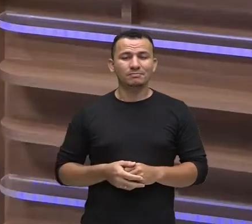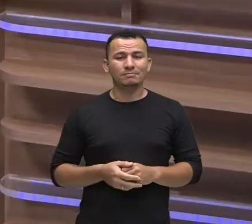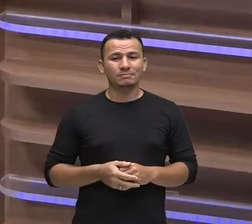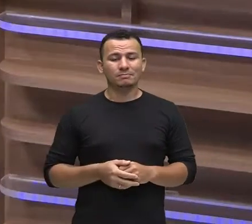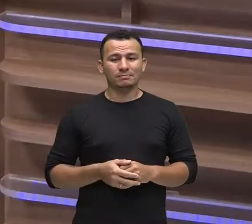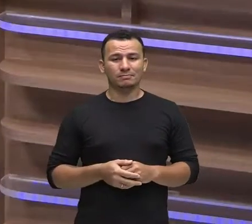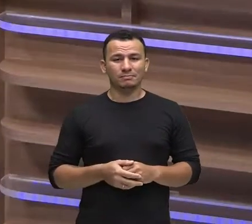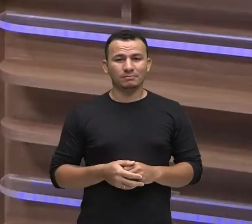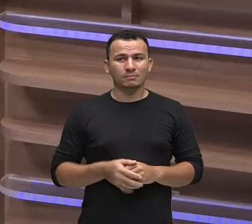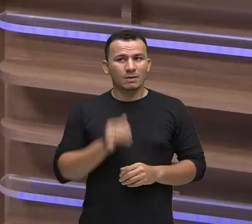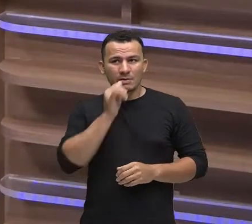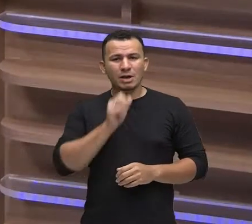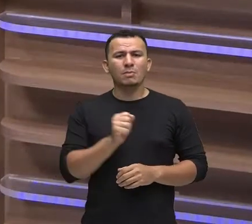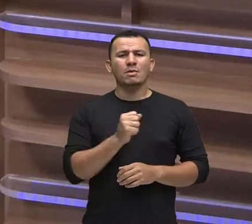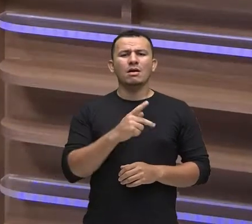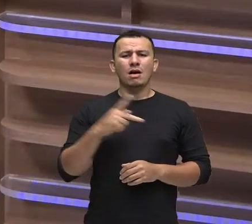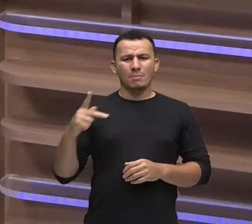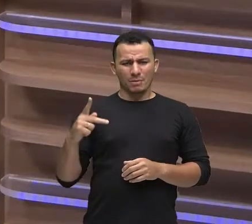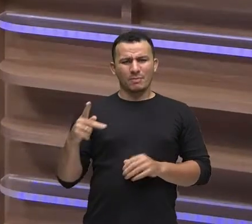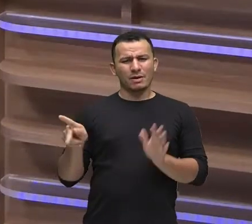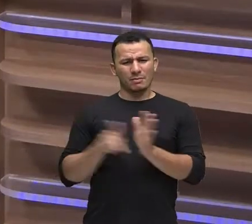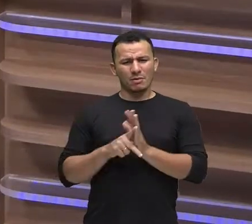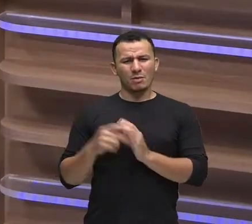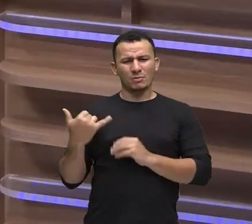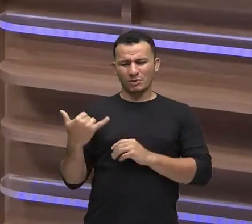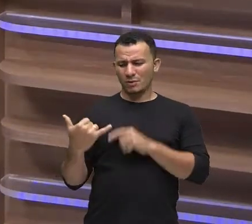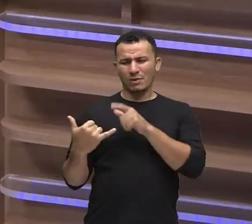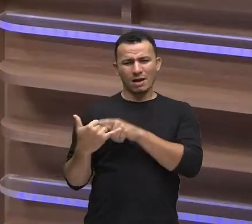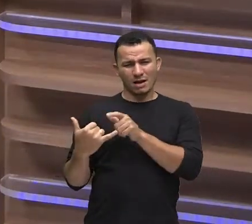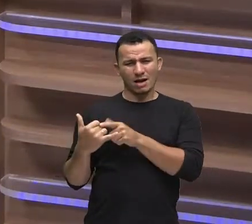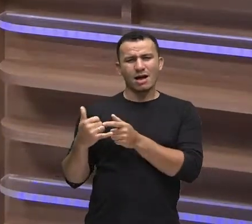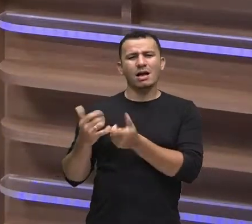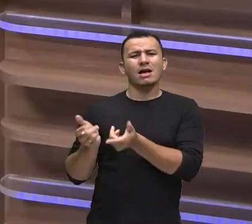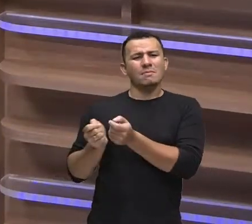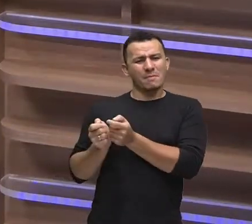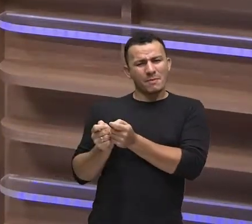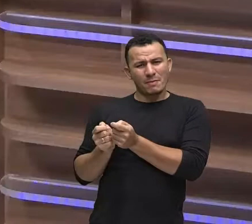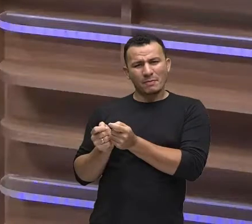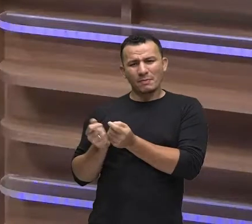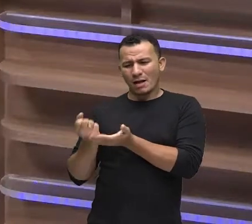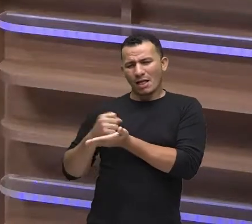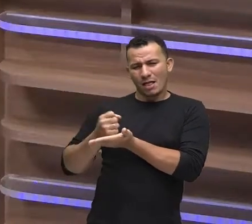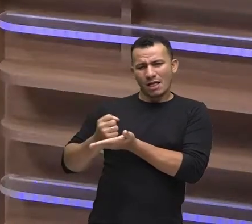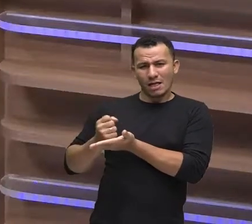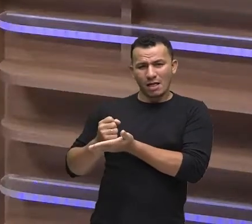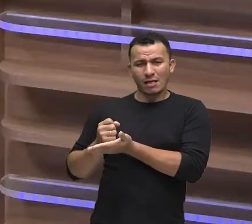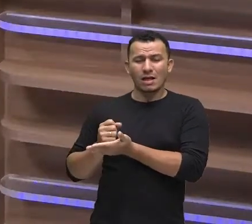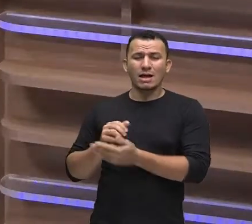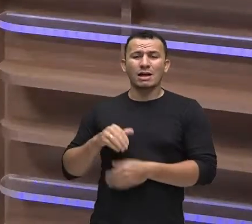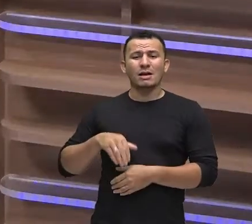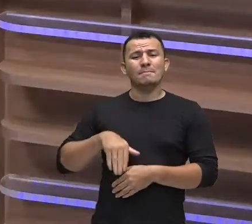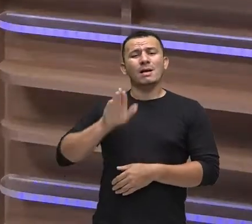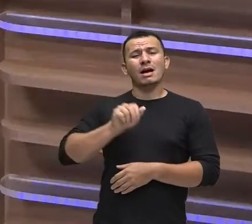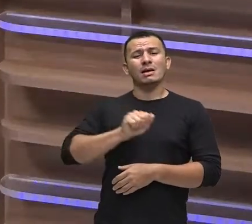repente um aplicativo ali do celular e às vezes priorizam mais